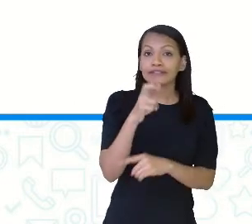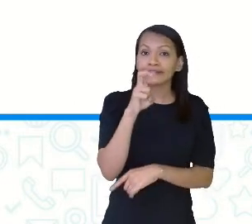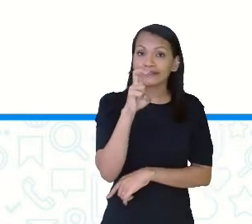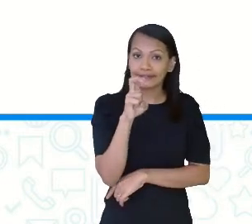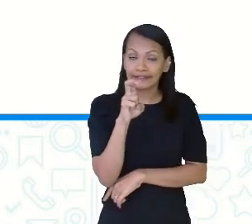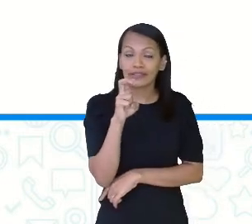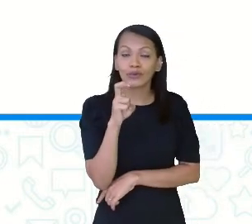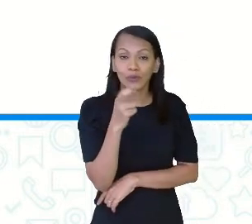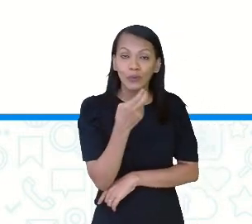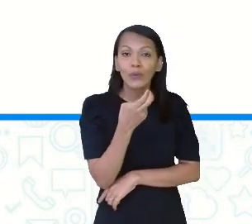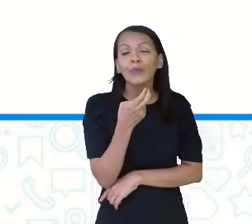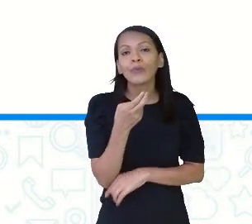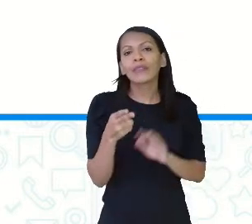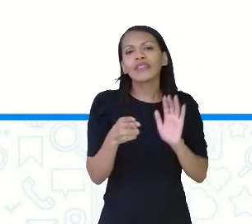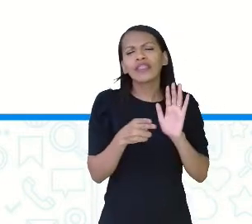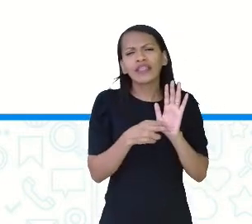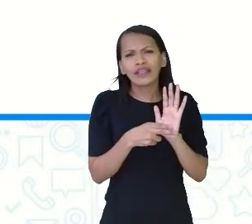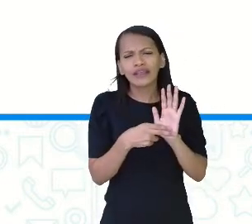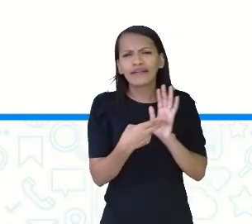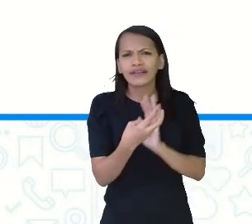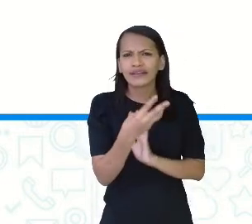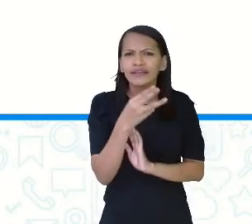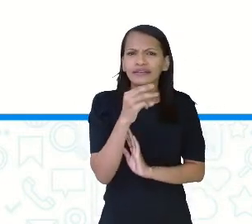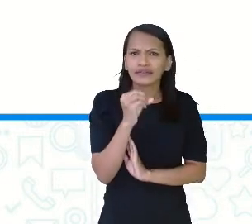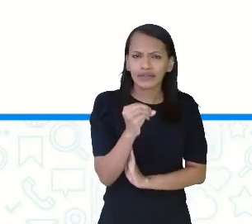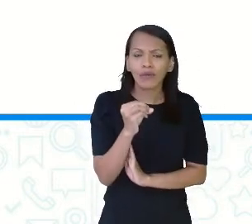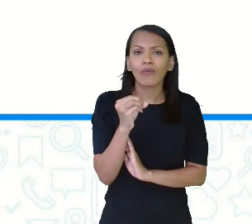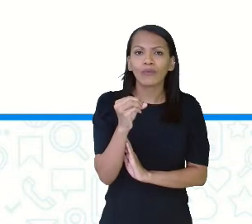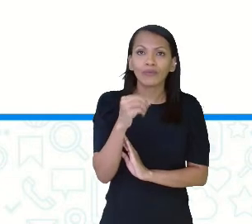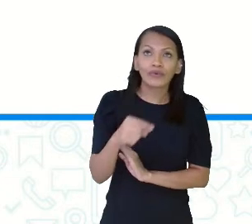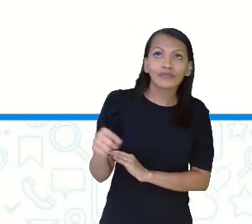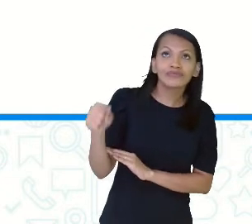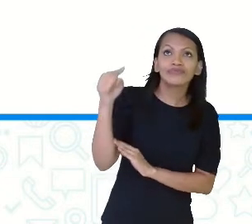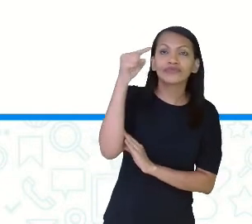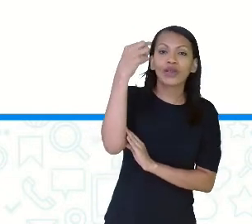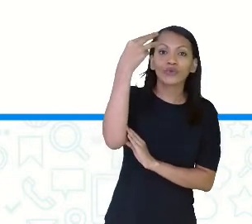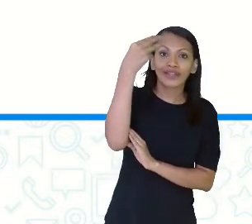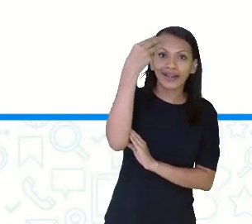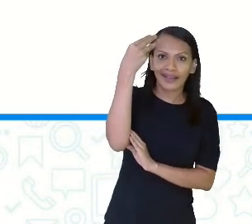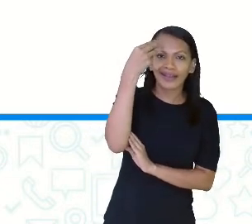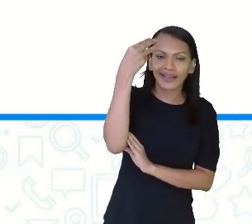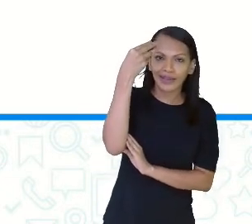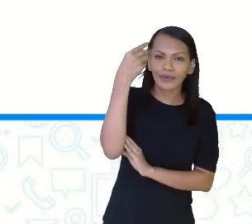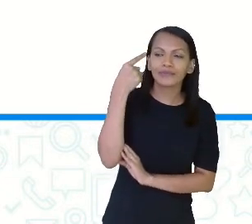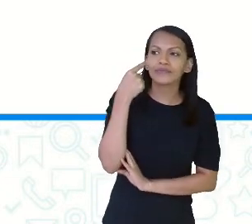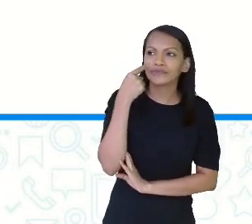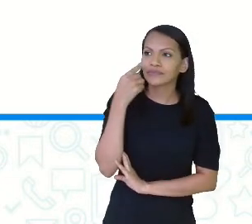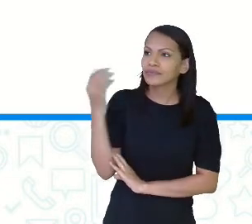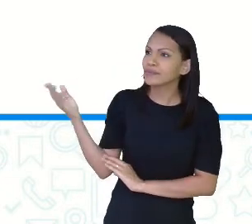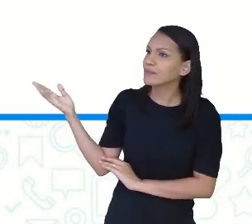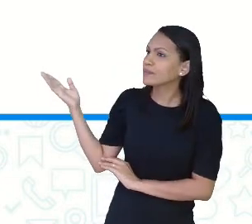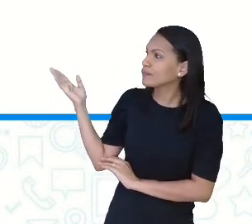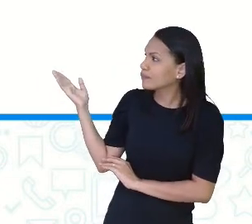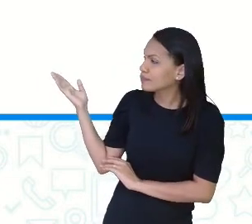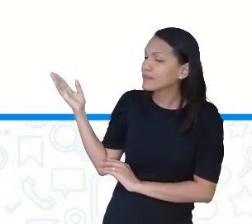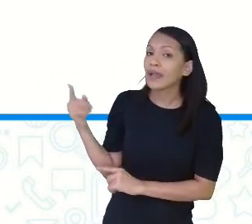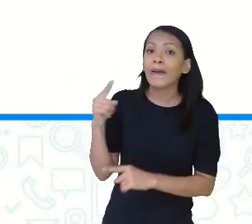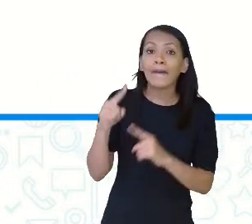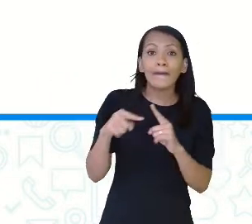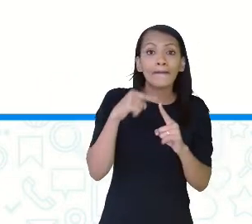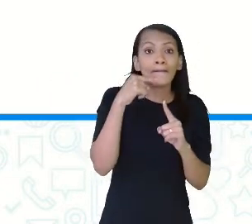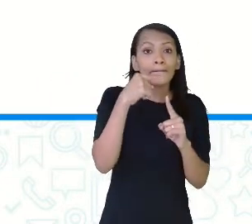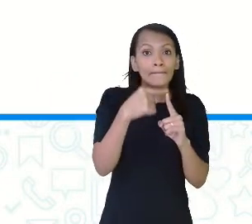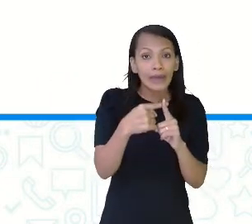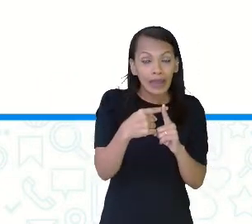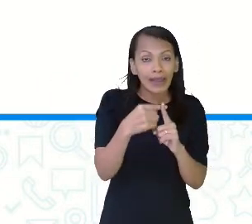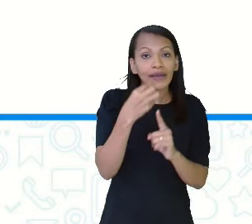centena? Então, esse 3 vem aqui para cima. 3 mais, aliás, 6 vezes 3, 18. Mais